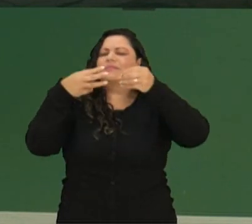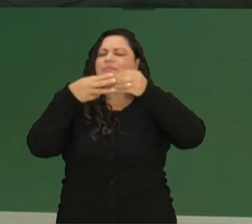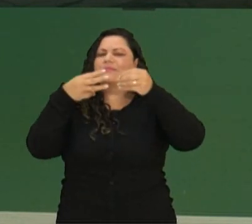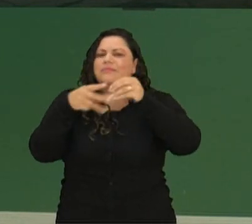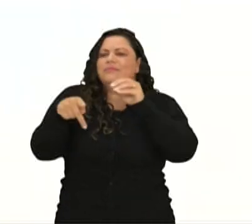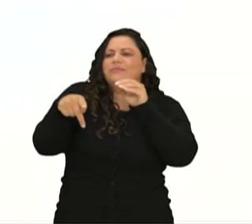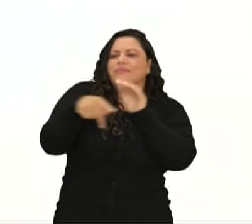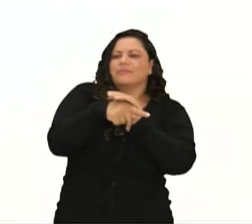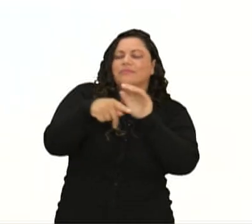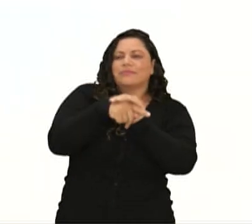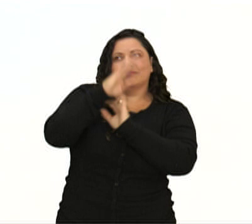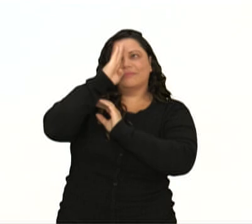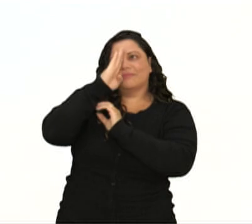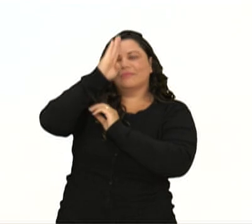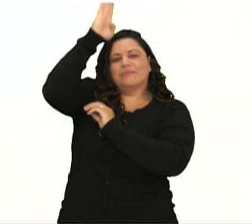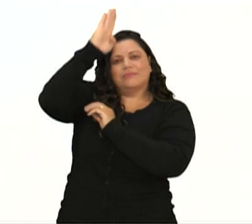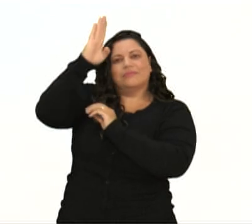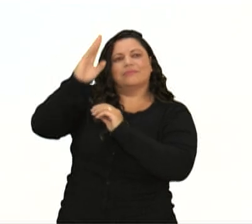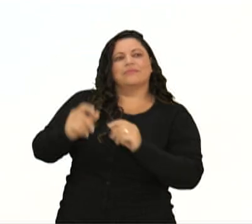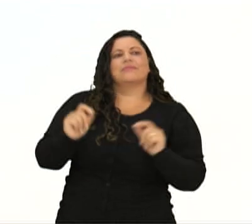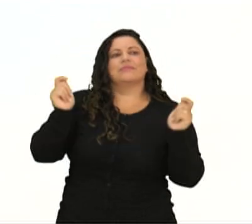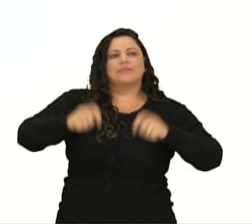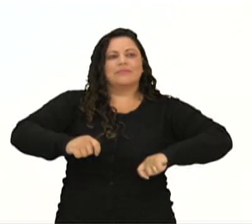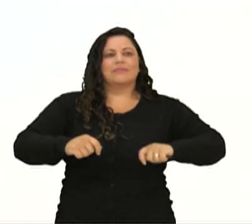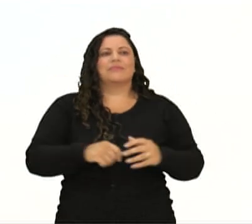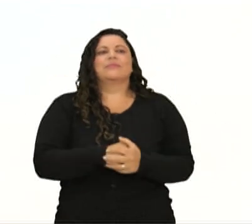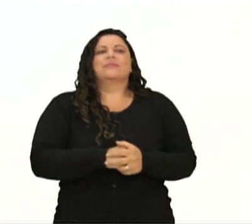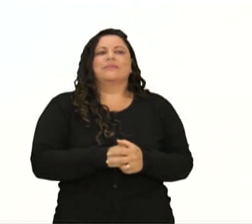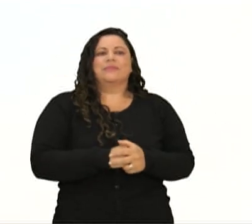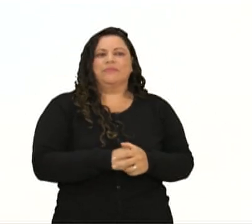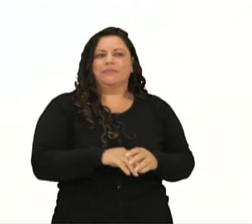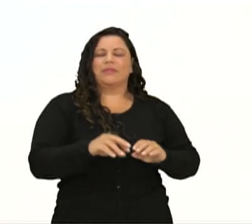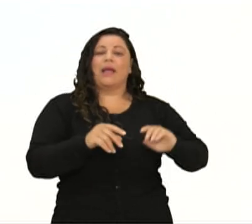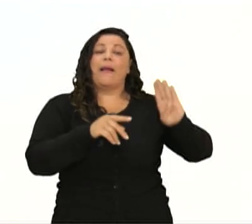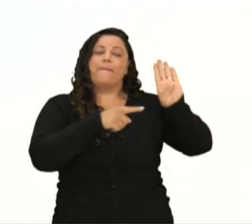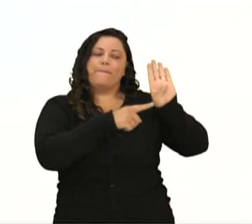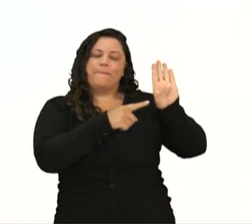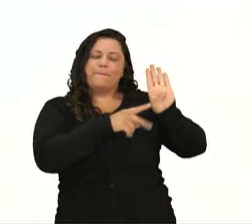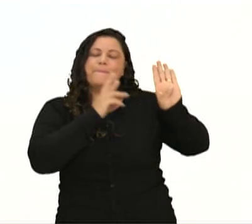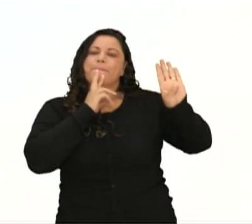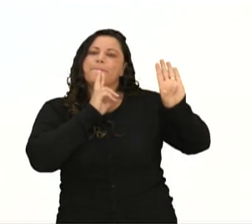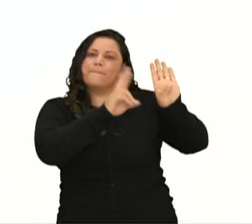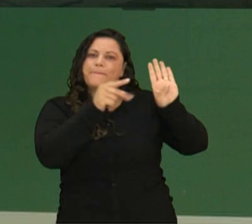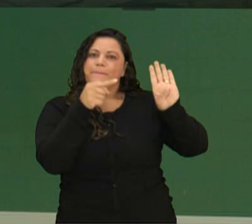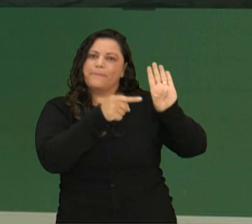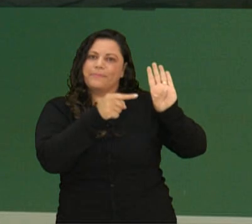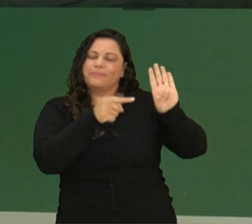os glóbulos vermelhos, também chamados de hemácias, então era a alternativa B.